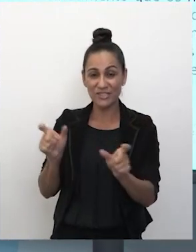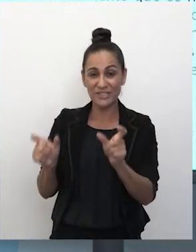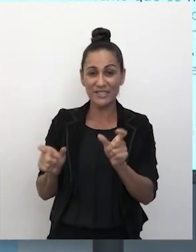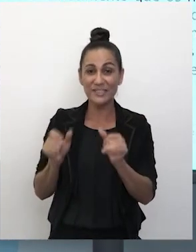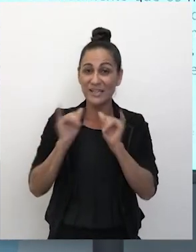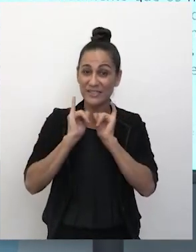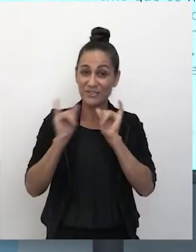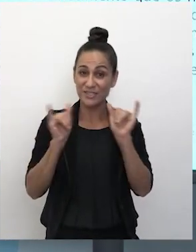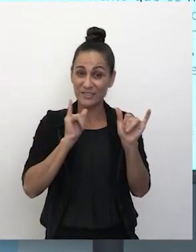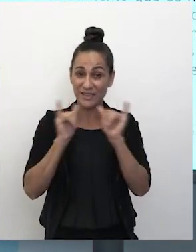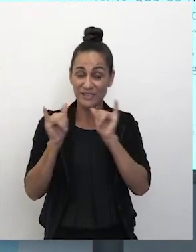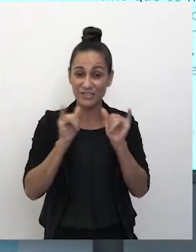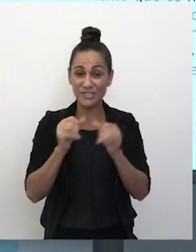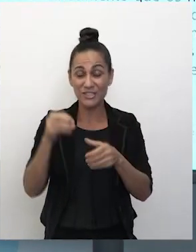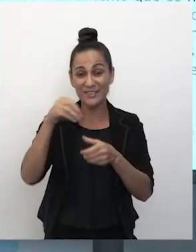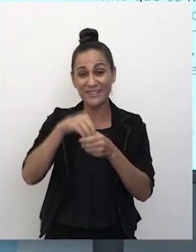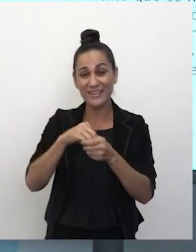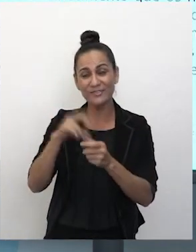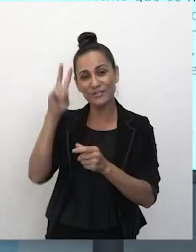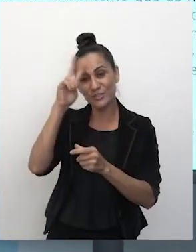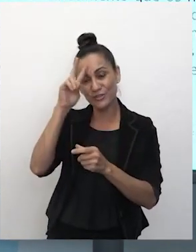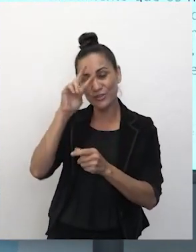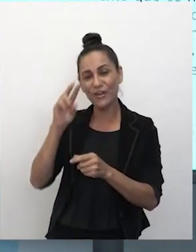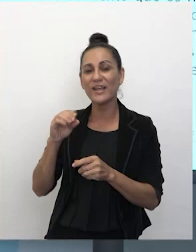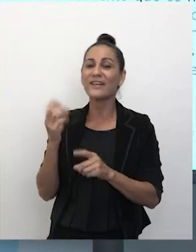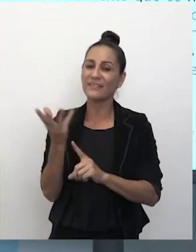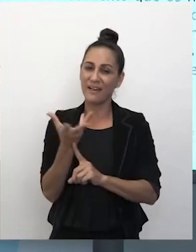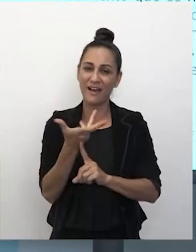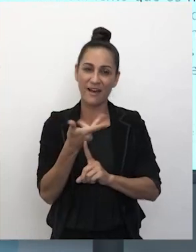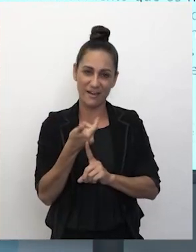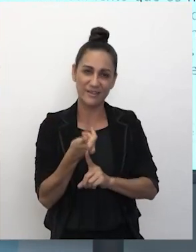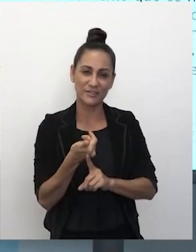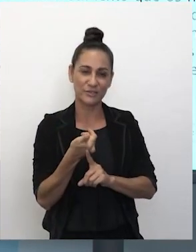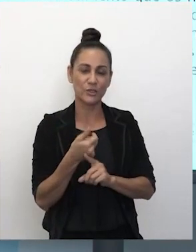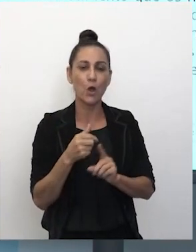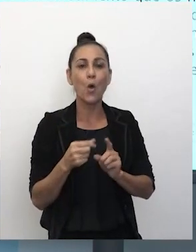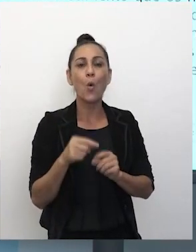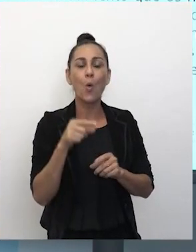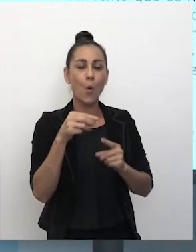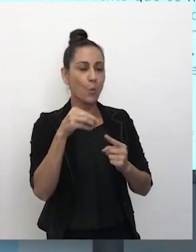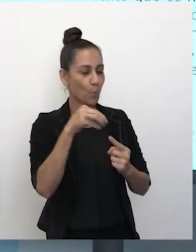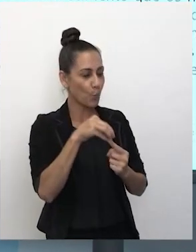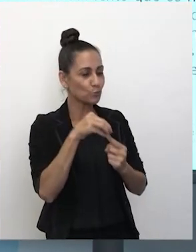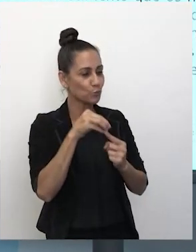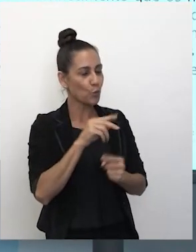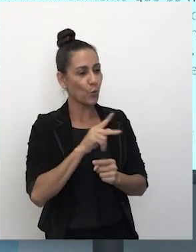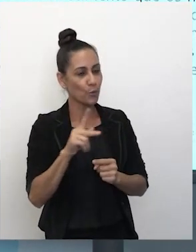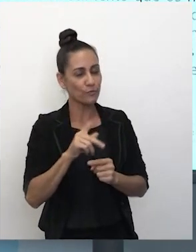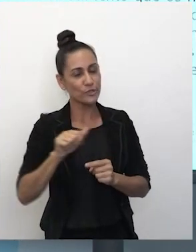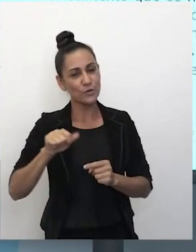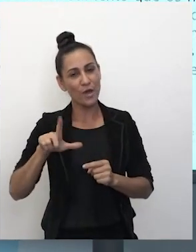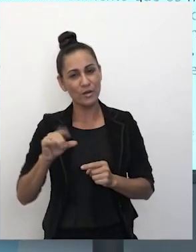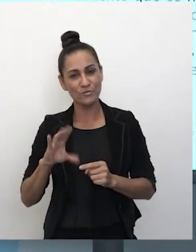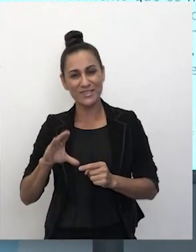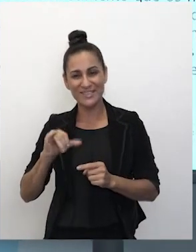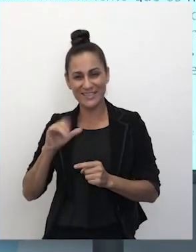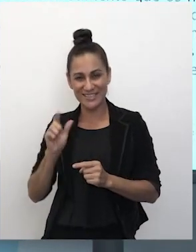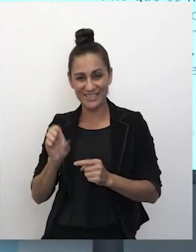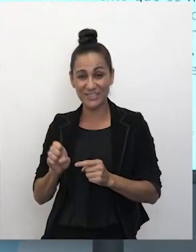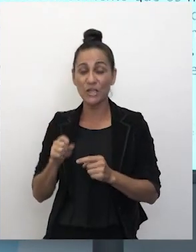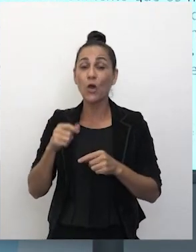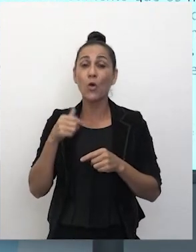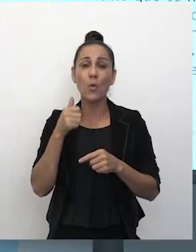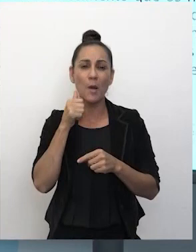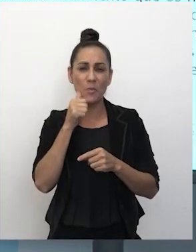narrativa maior da história da arte. Aí, como o professor Alcides pontuou brilhantemente, é muito mais fácil a mulher ser tratada como